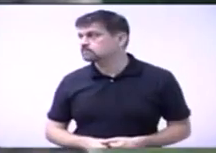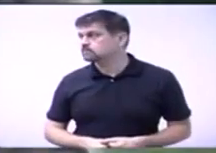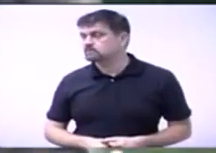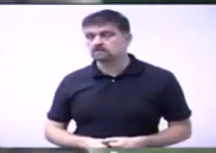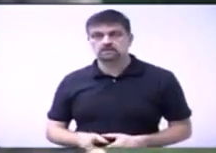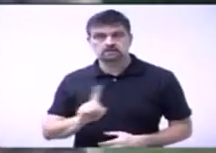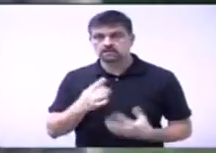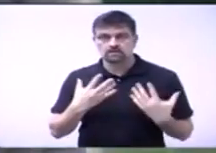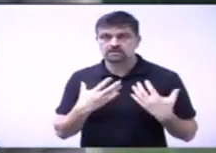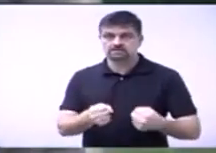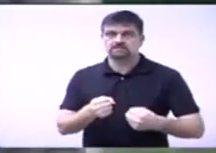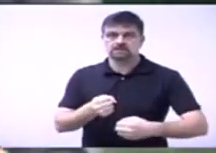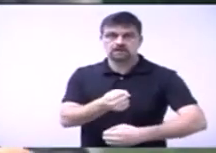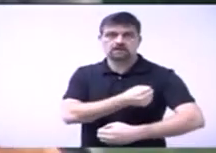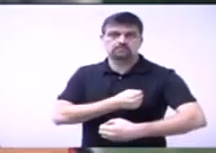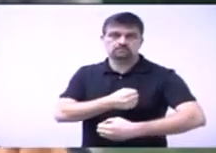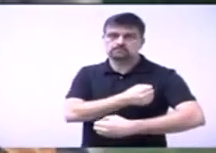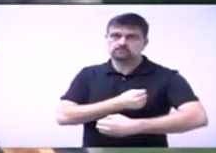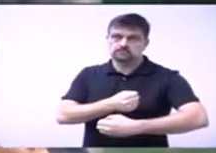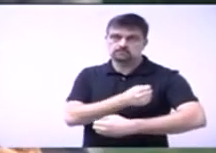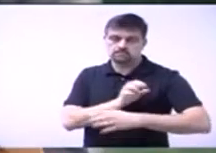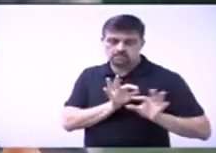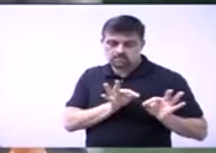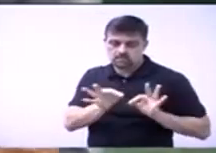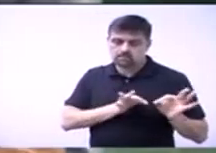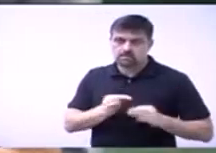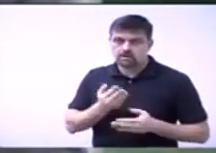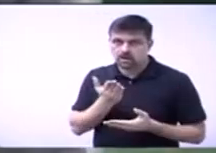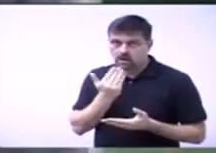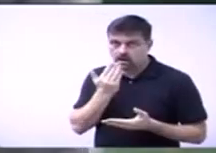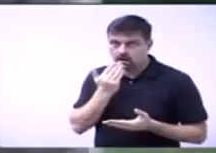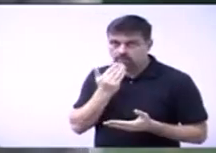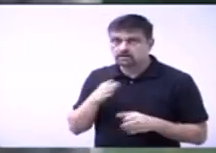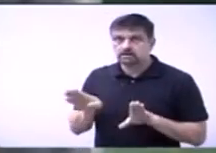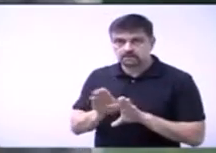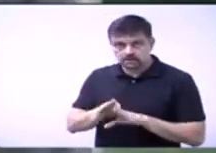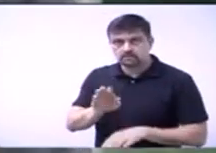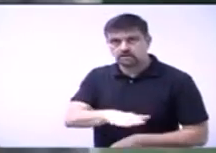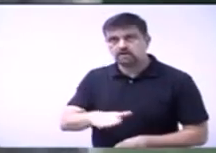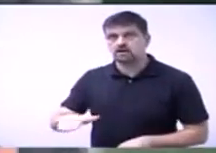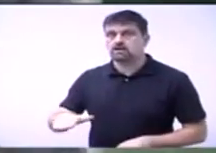se recusarem mesmo a cozinhar, até para